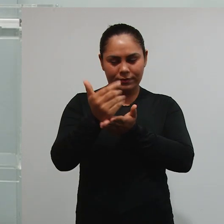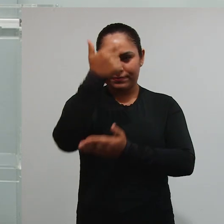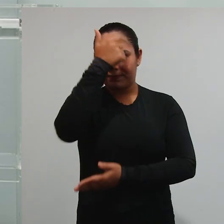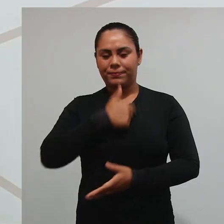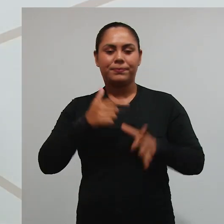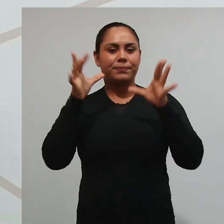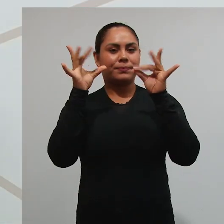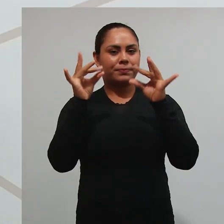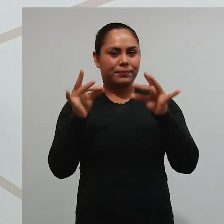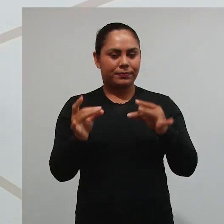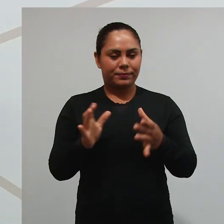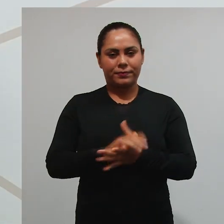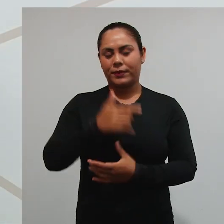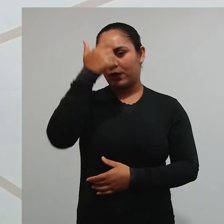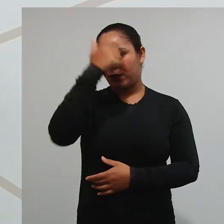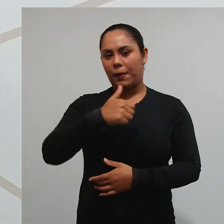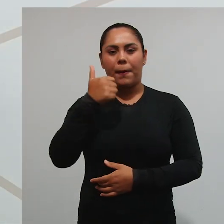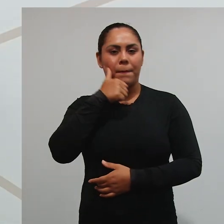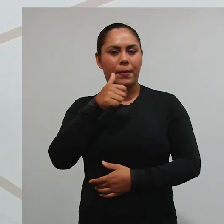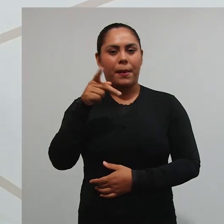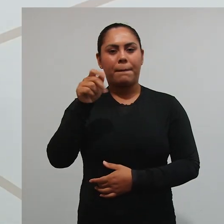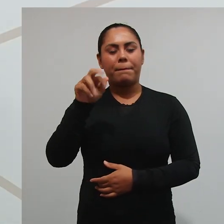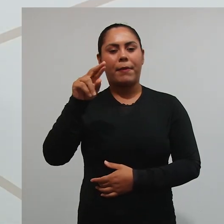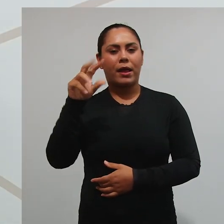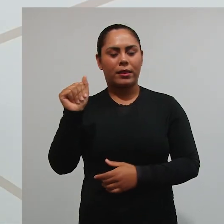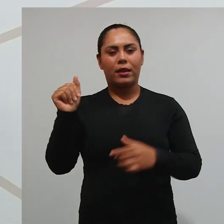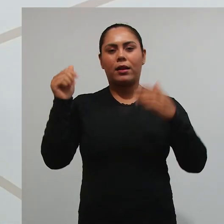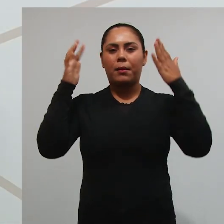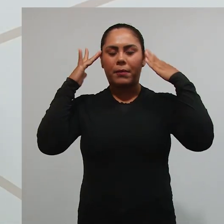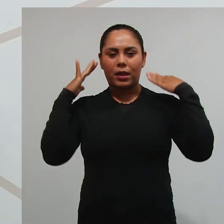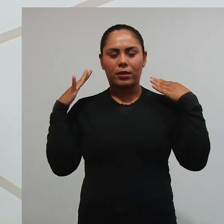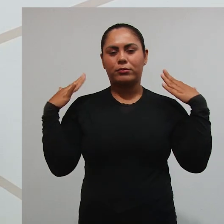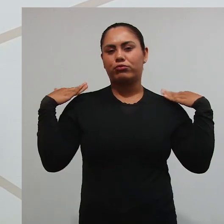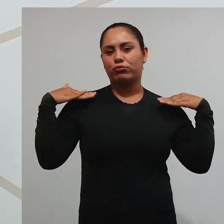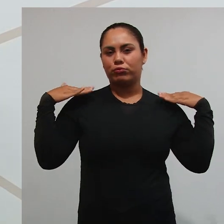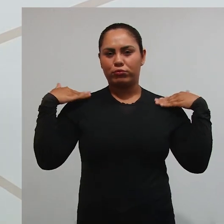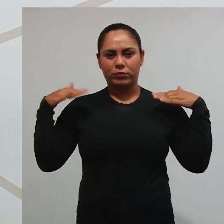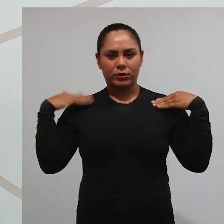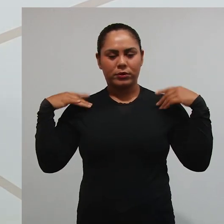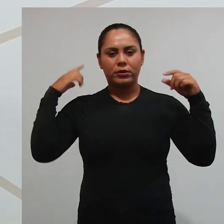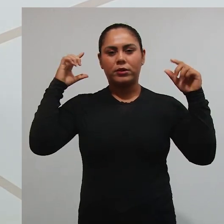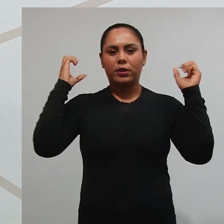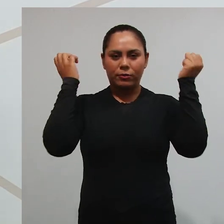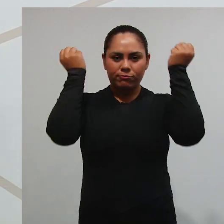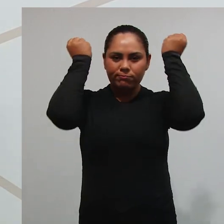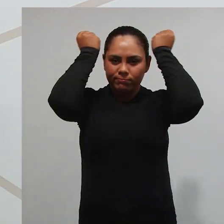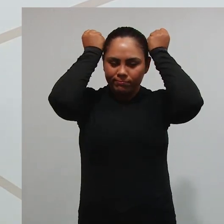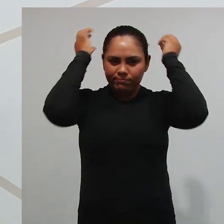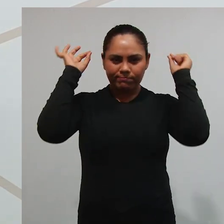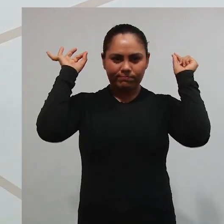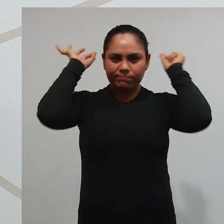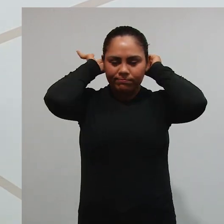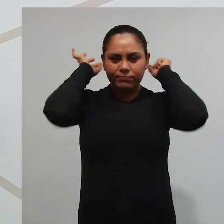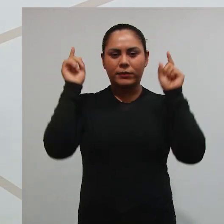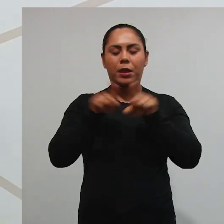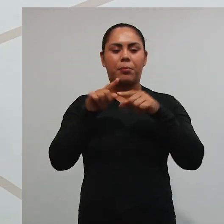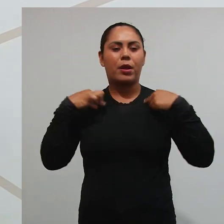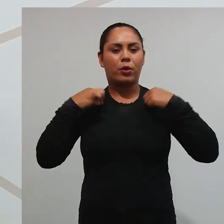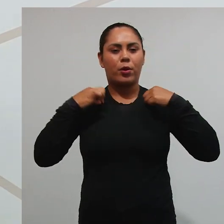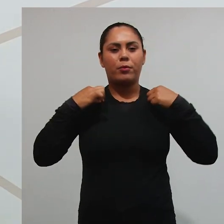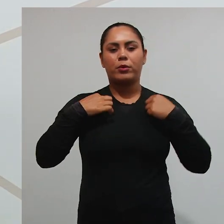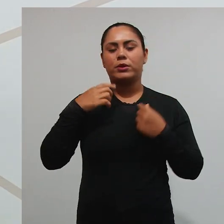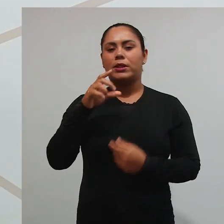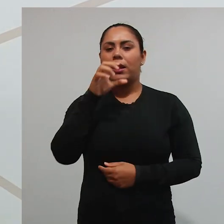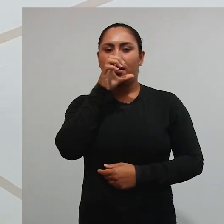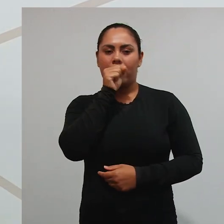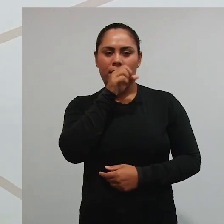minha audiodescrição. Eu sou uma mulher parda, de cabelos pretos na altura do ombro, estão amarrados em Maria Chiquinhas, estou com a blusa